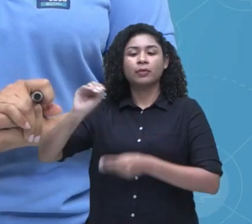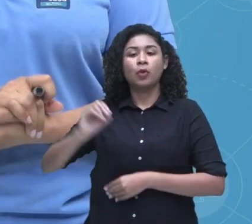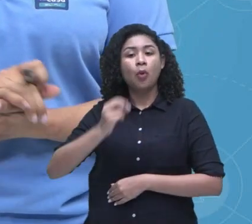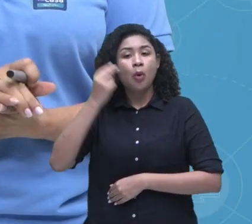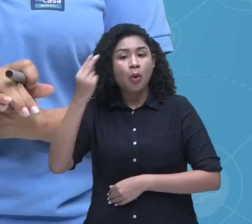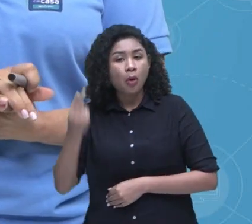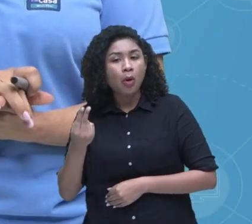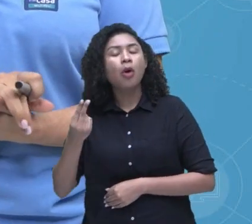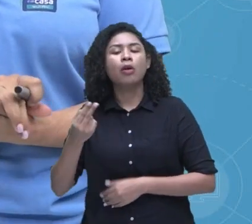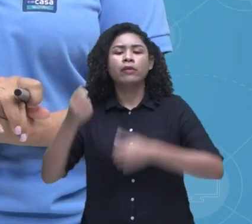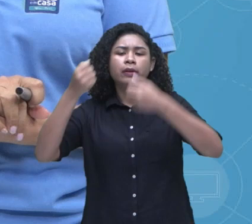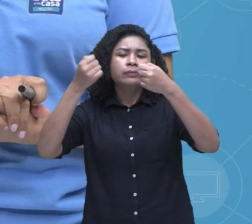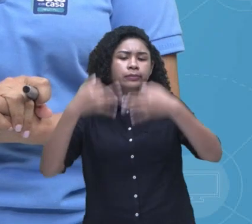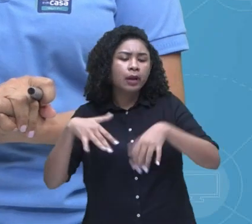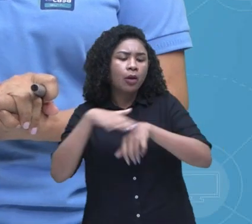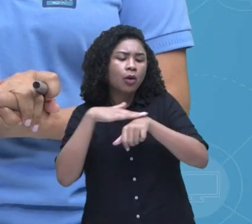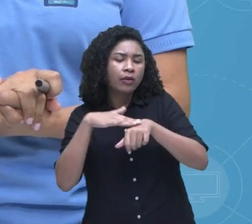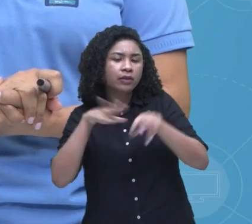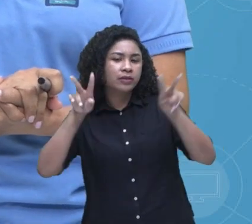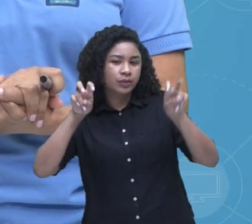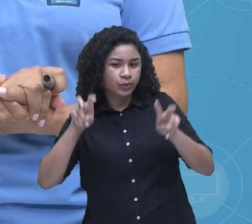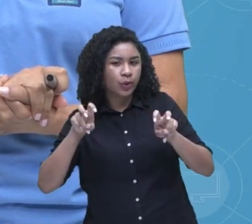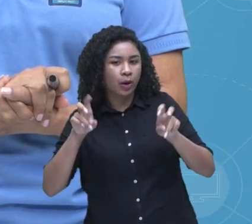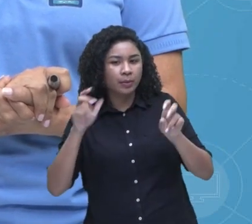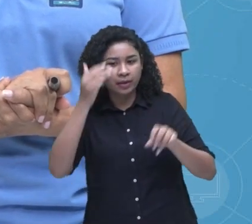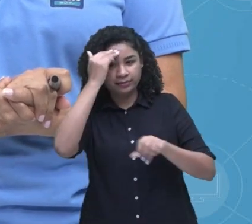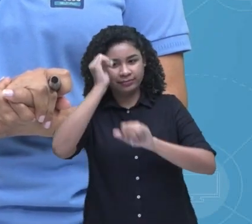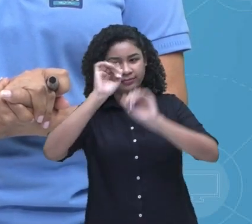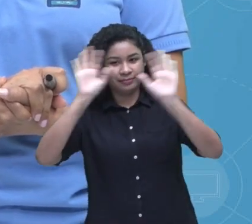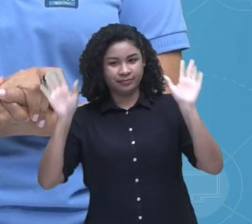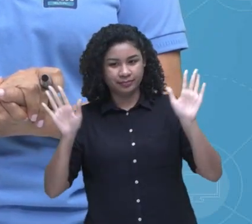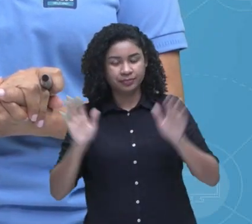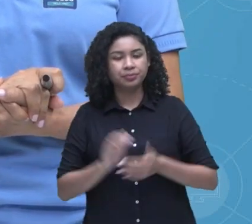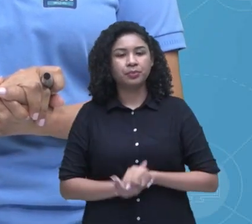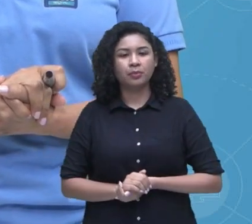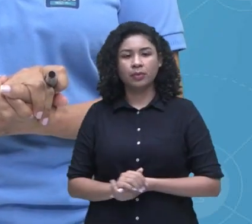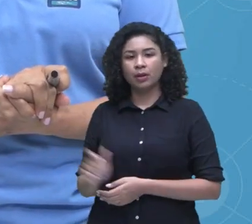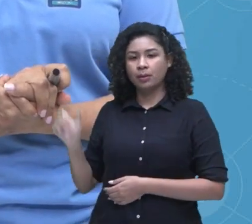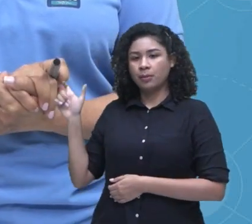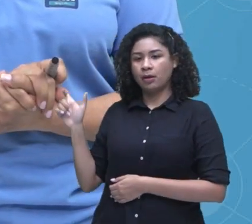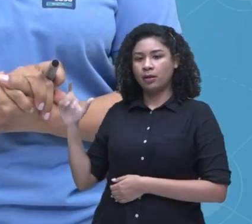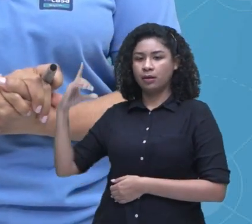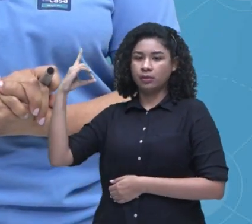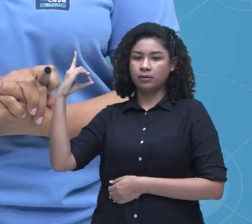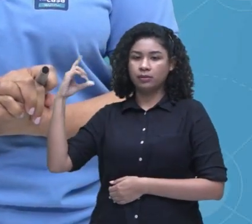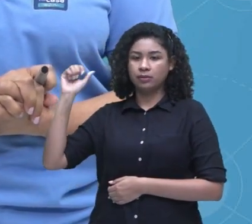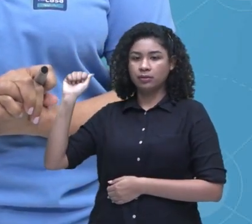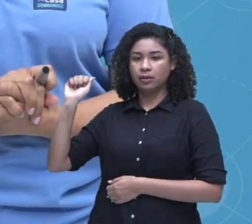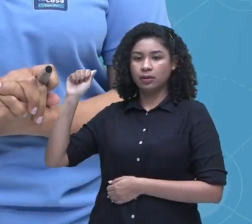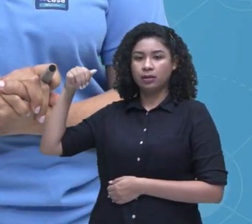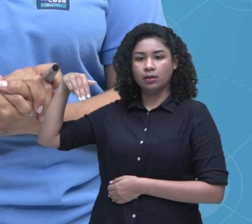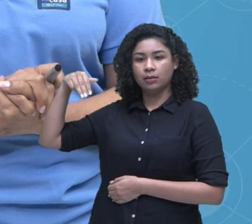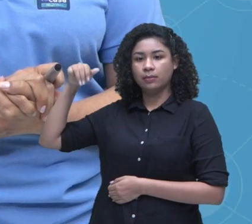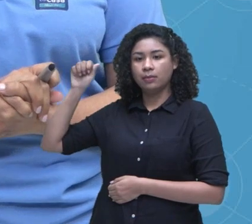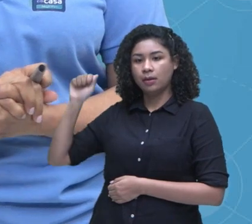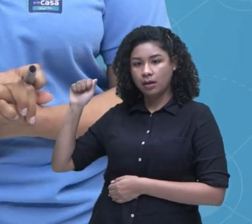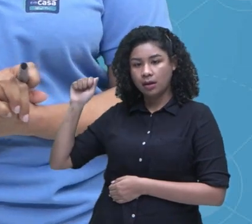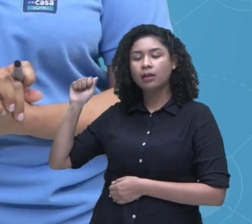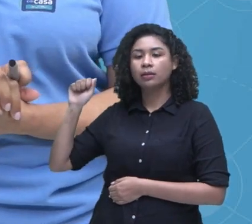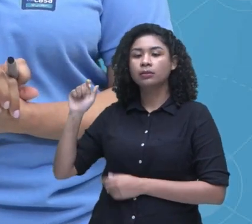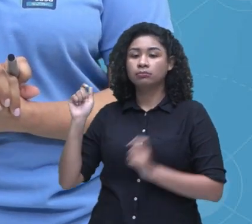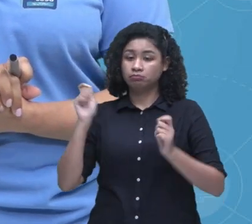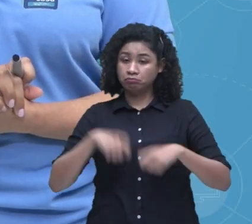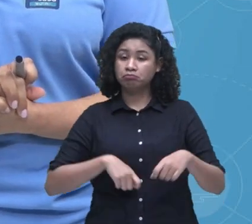irá falar sobre isto ainda. Dama também é uma palavra polissêmica, porque